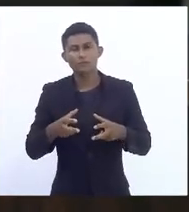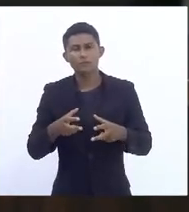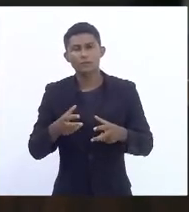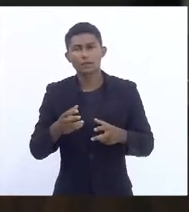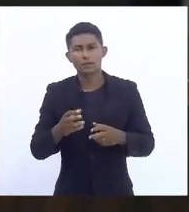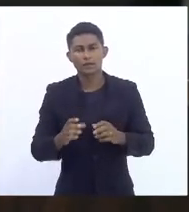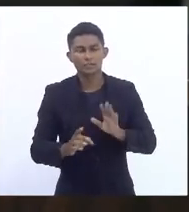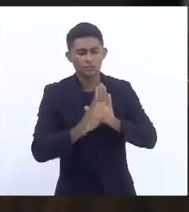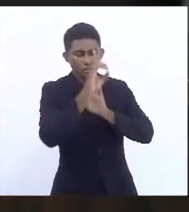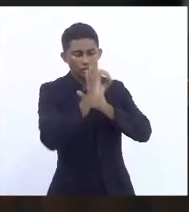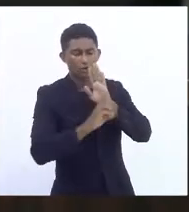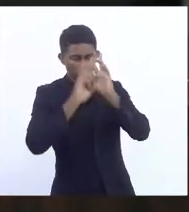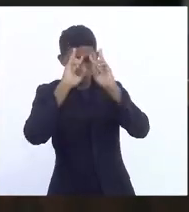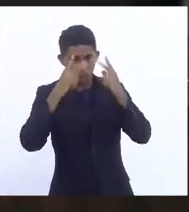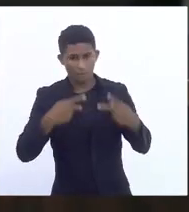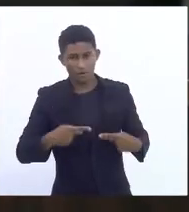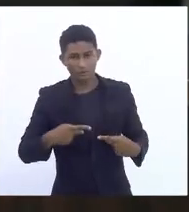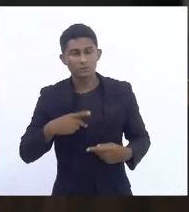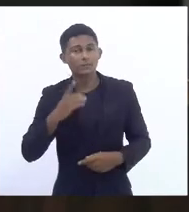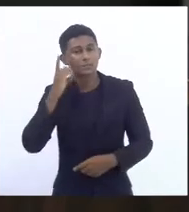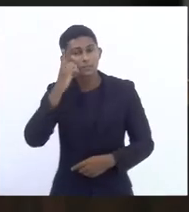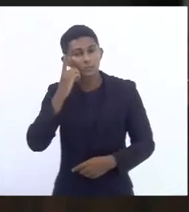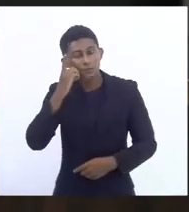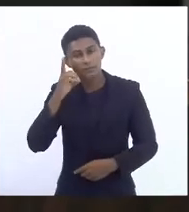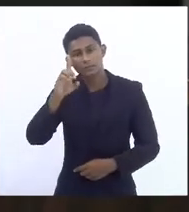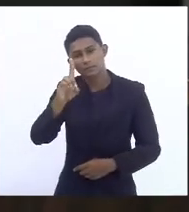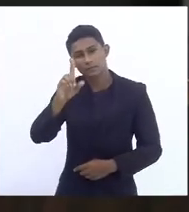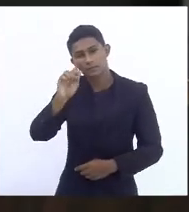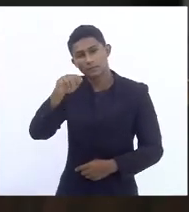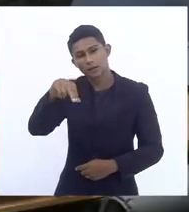cidadania, deputada Dani Monteiro.